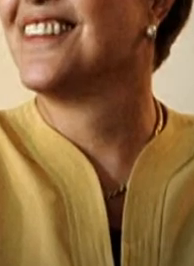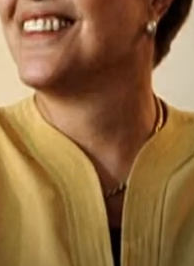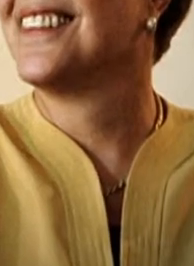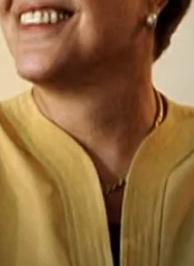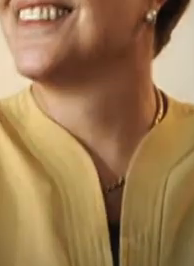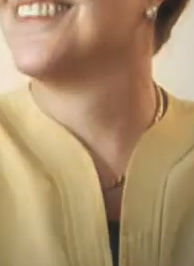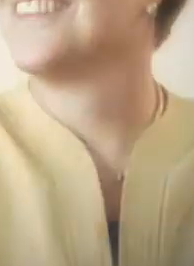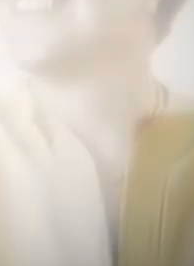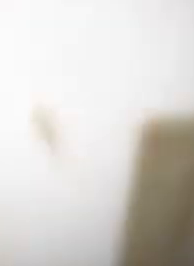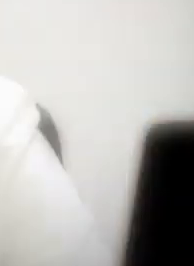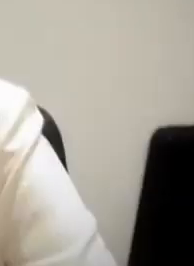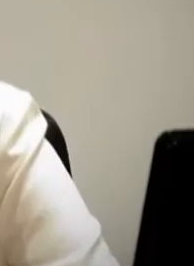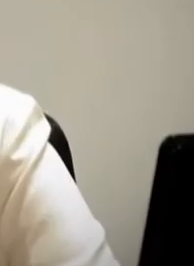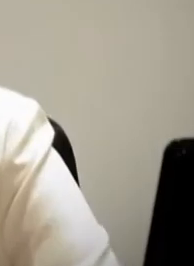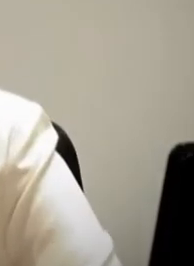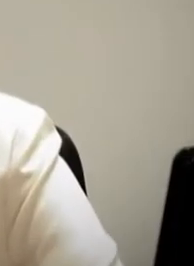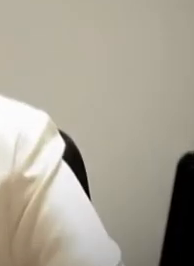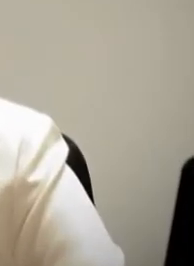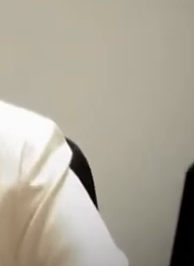o